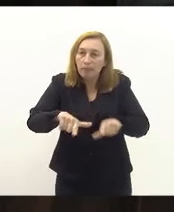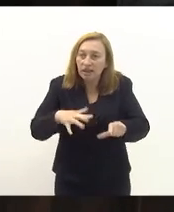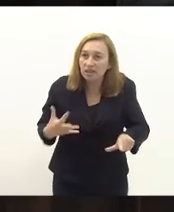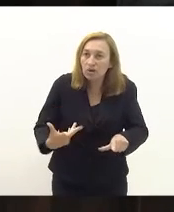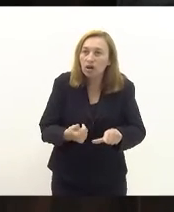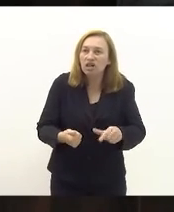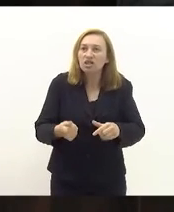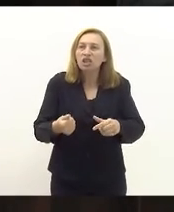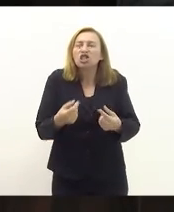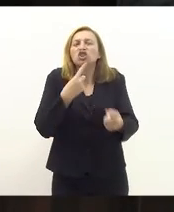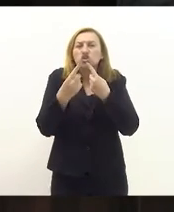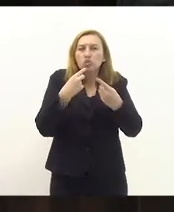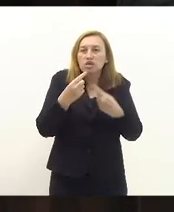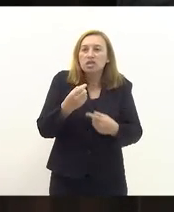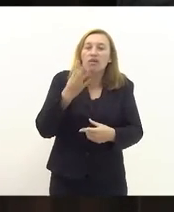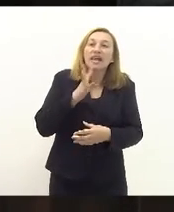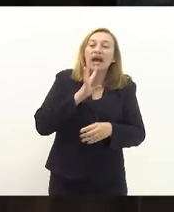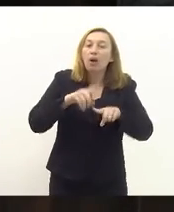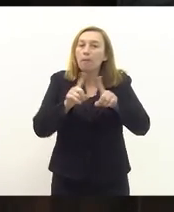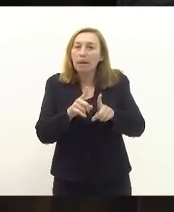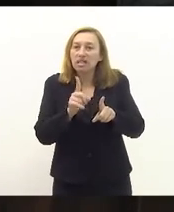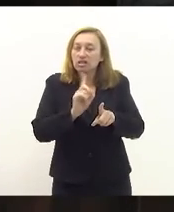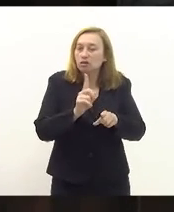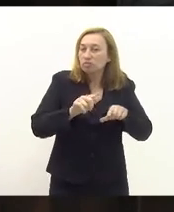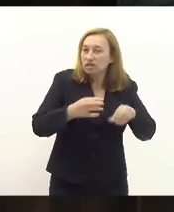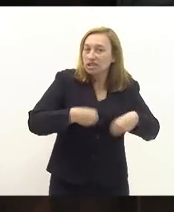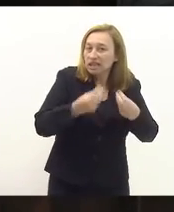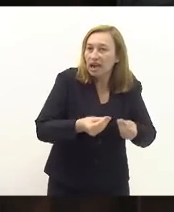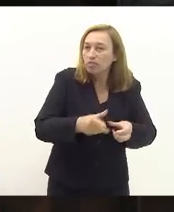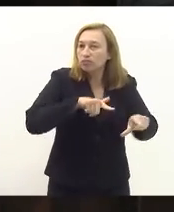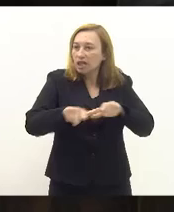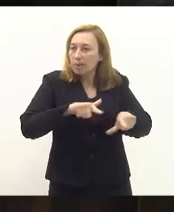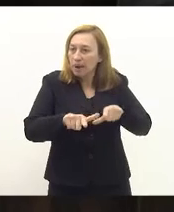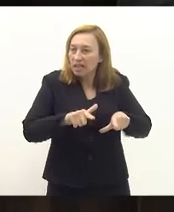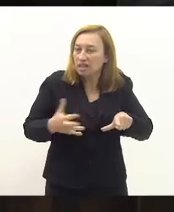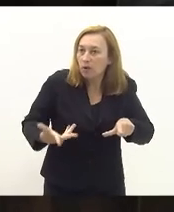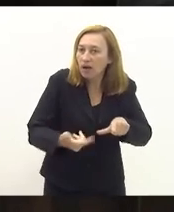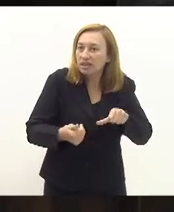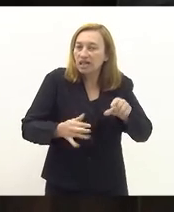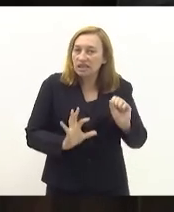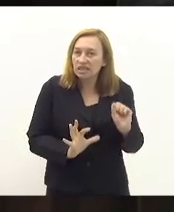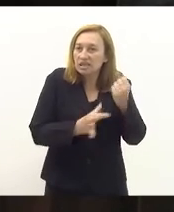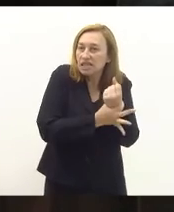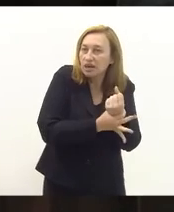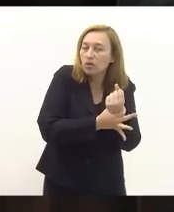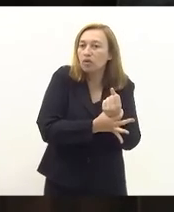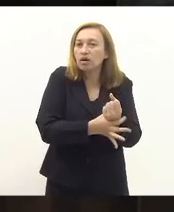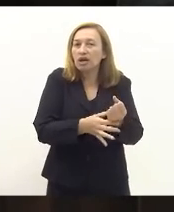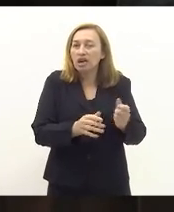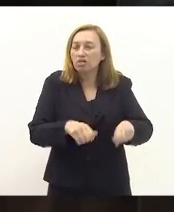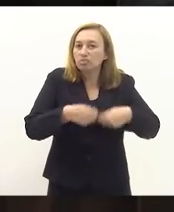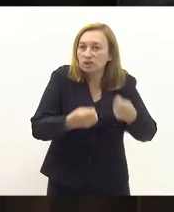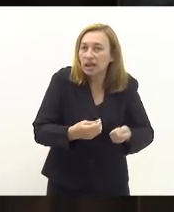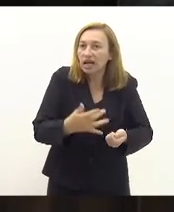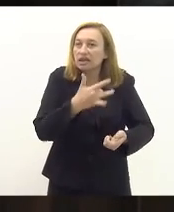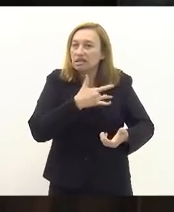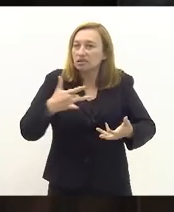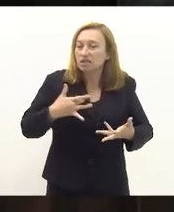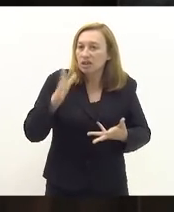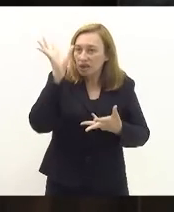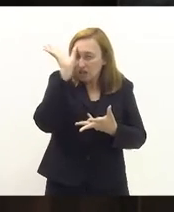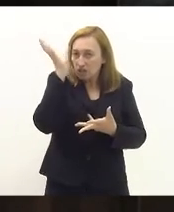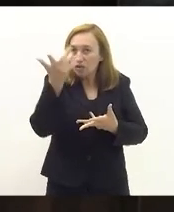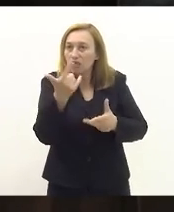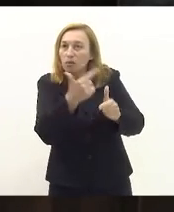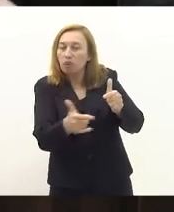Qualquer discussão é muito legal mas se não entregar na ponta você não garantir segurança você não trouxe a saúde Se não trouxer soluções